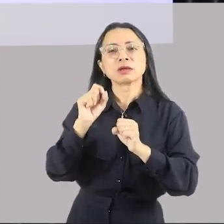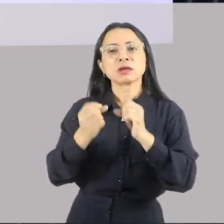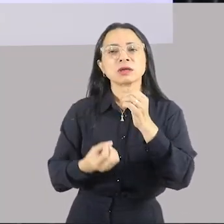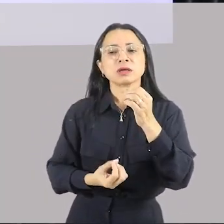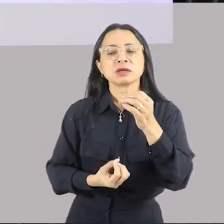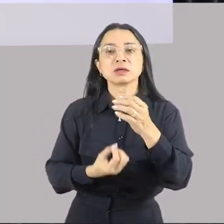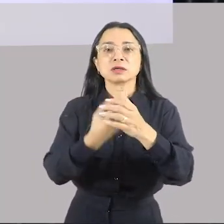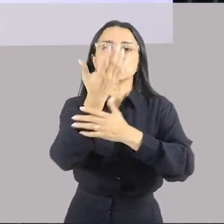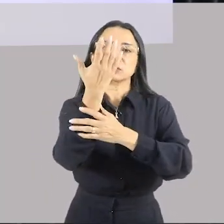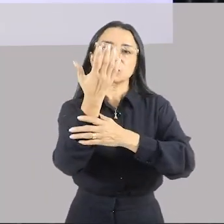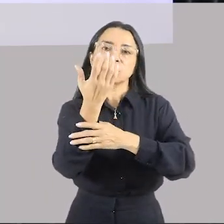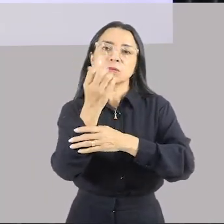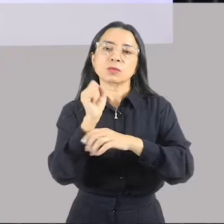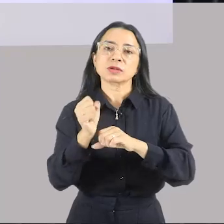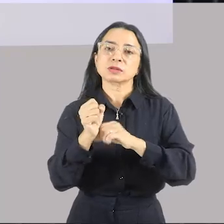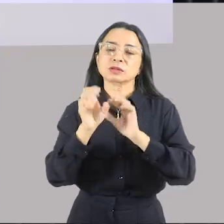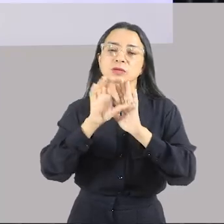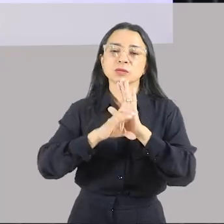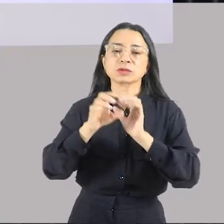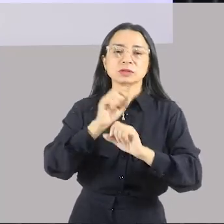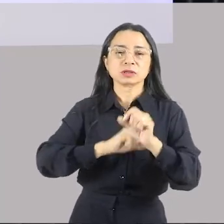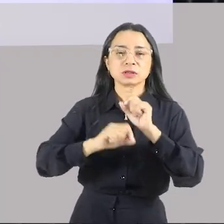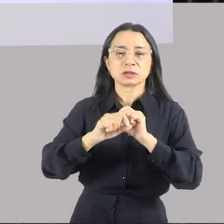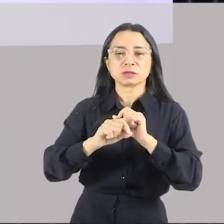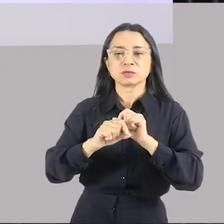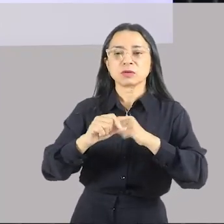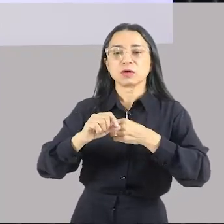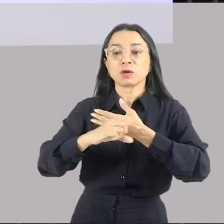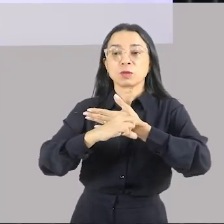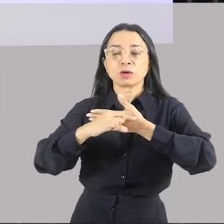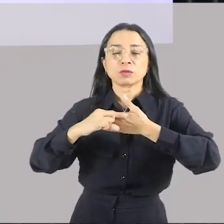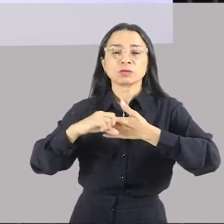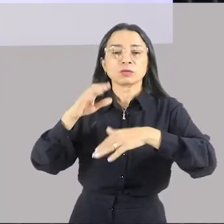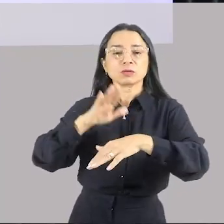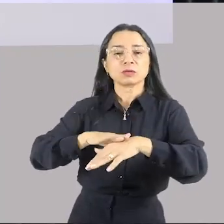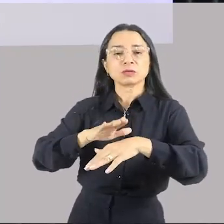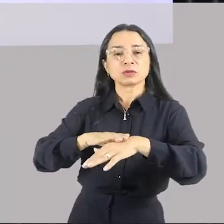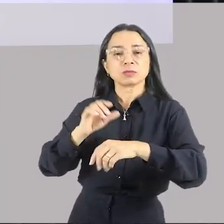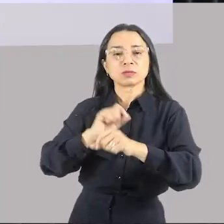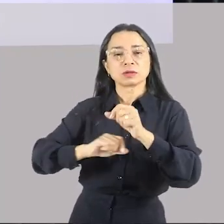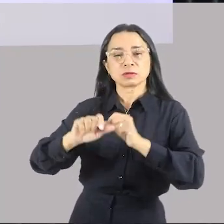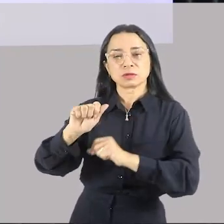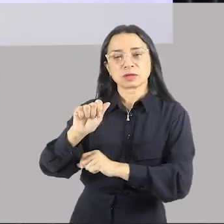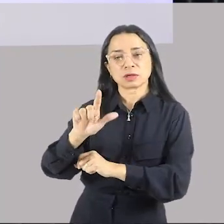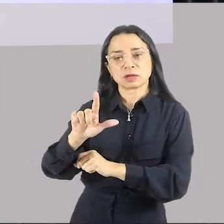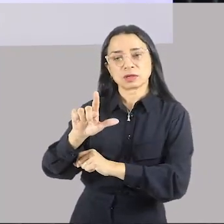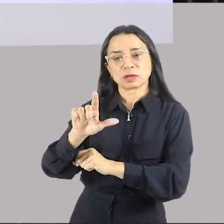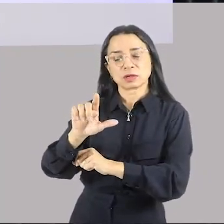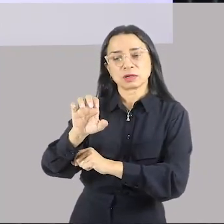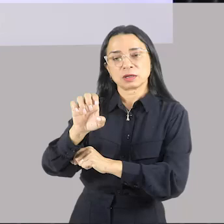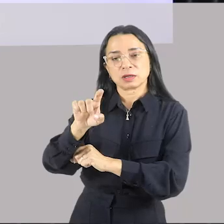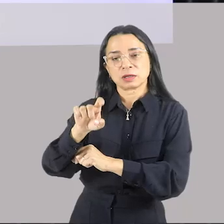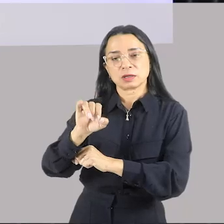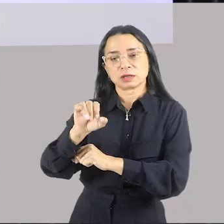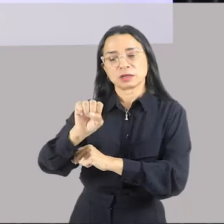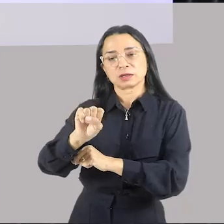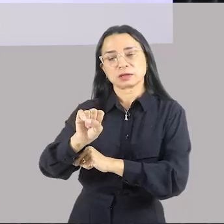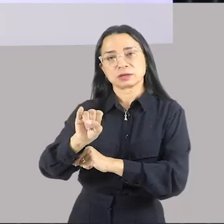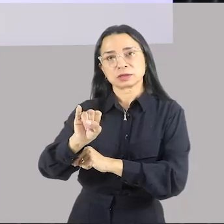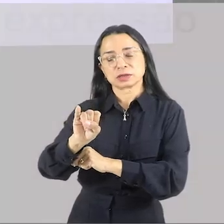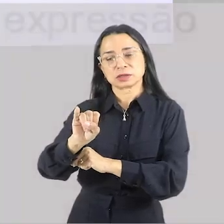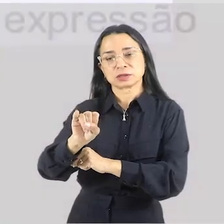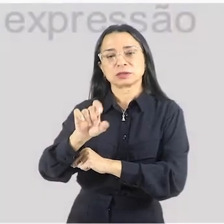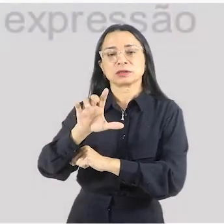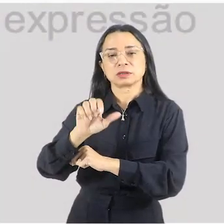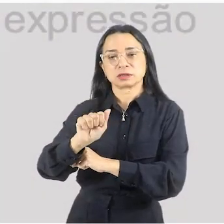Alexis de Tocqueville, ou Alex de Tocqueville, como falam por aí, né? Então, o Tocqueville, ele é um cara do século XIX, é um